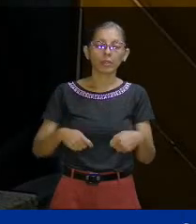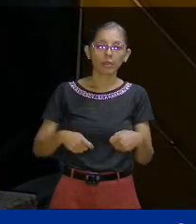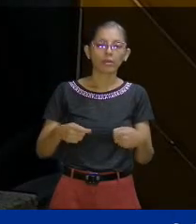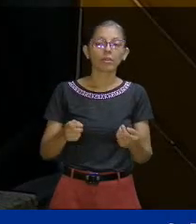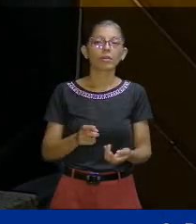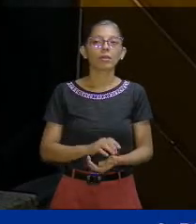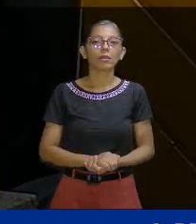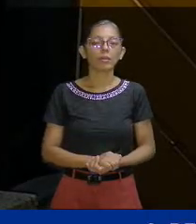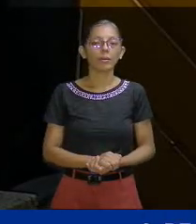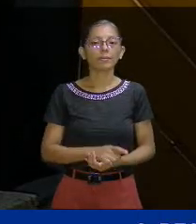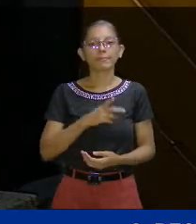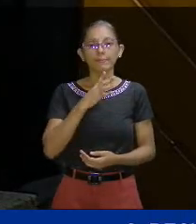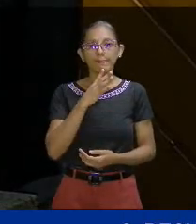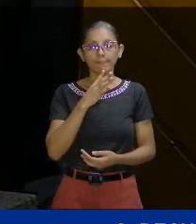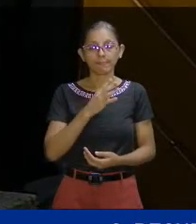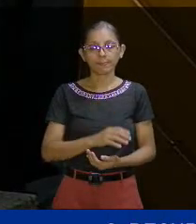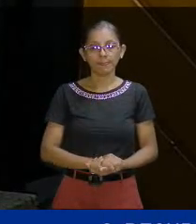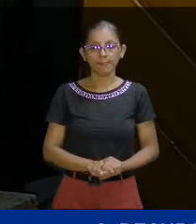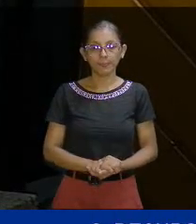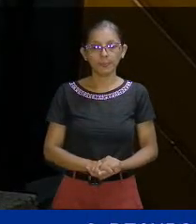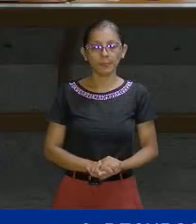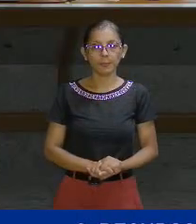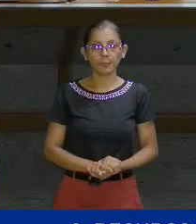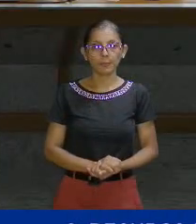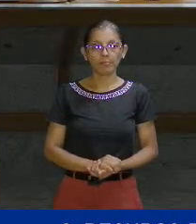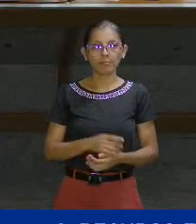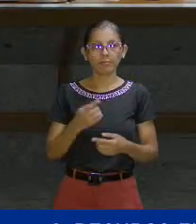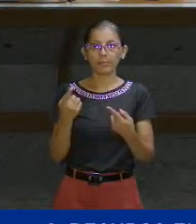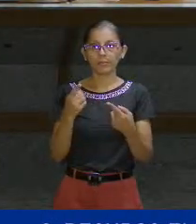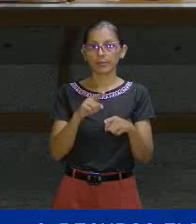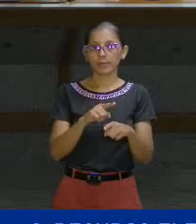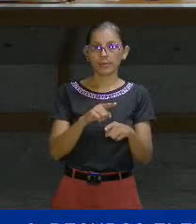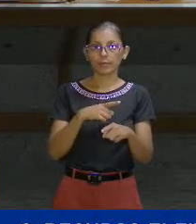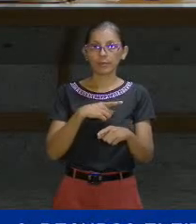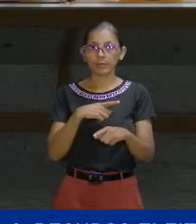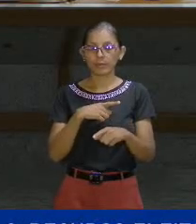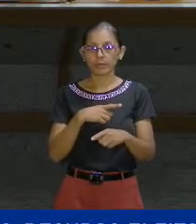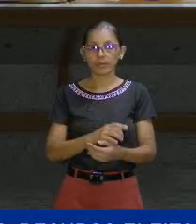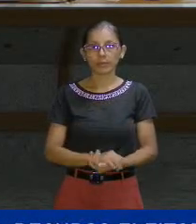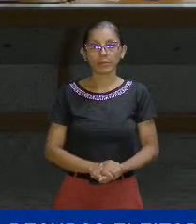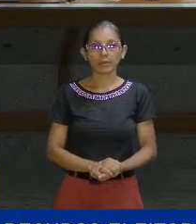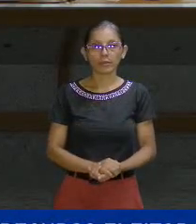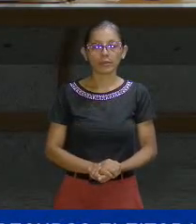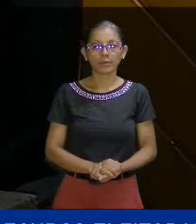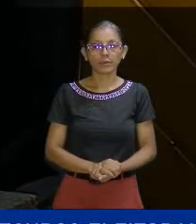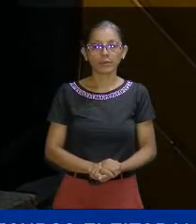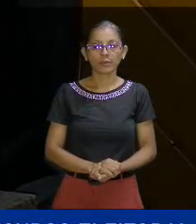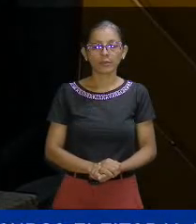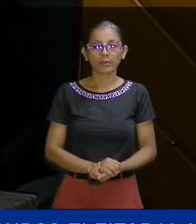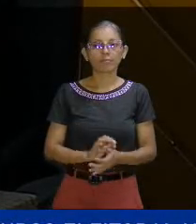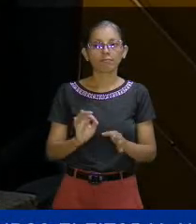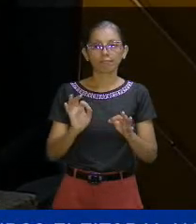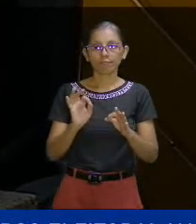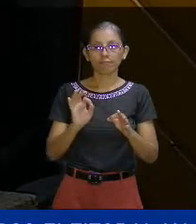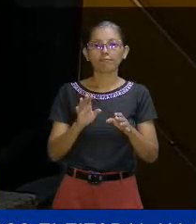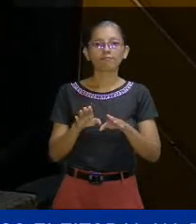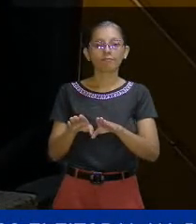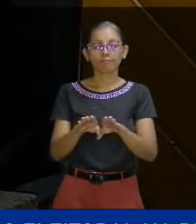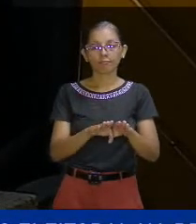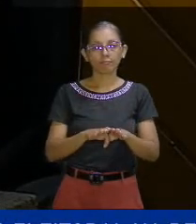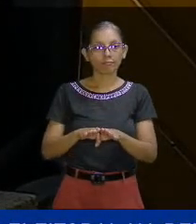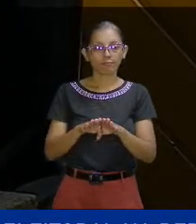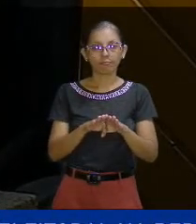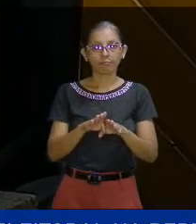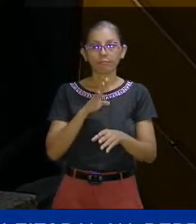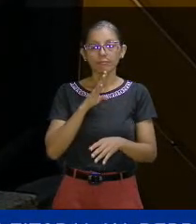qual conheço. Alguma objeção ao conhecimento? Não, Excelência, está conhecida a unanimidade.